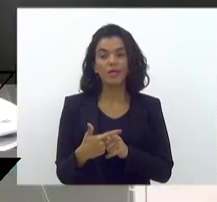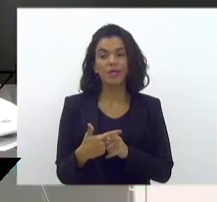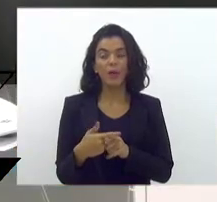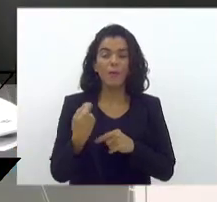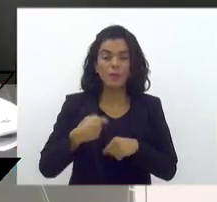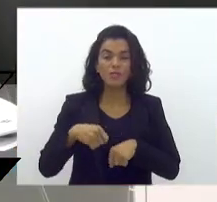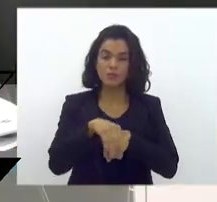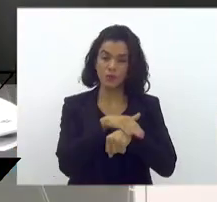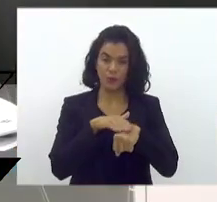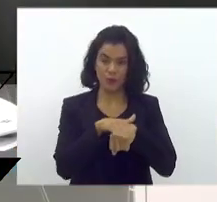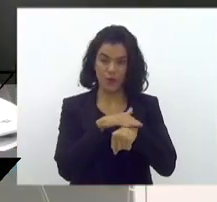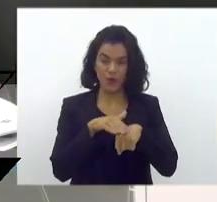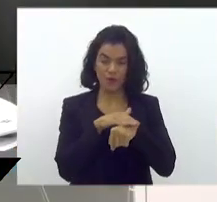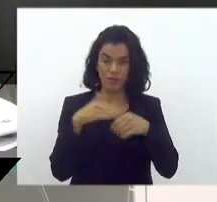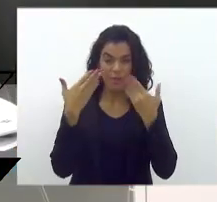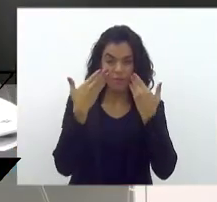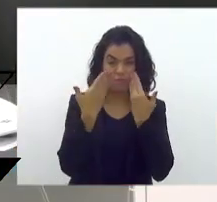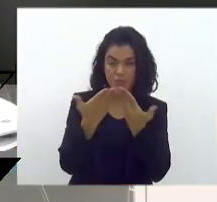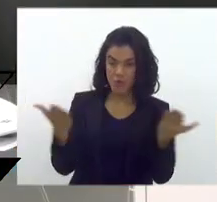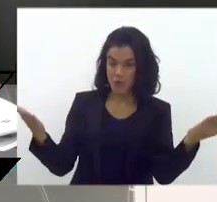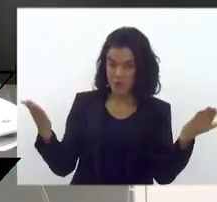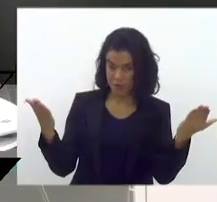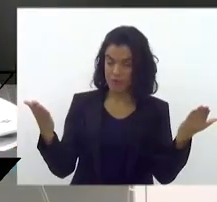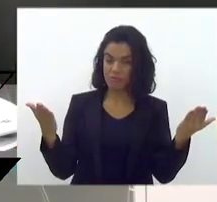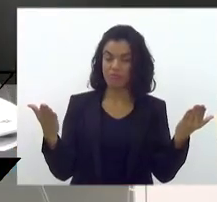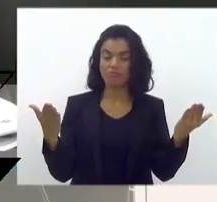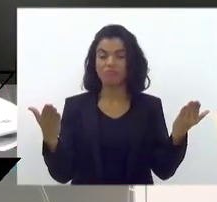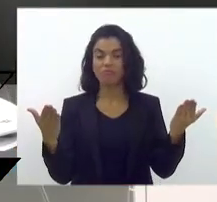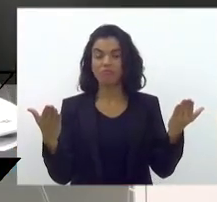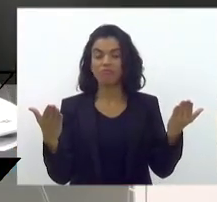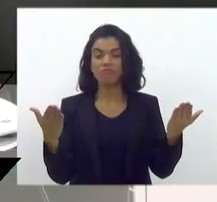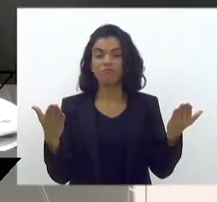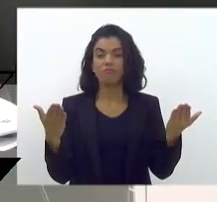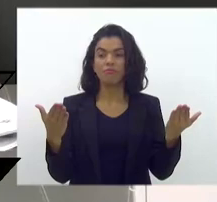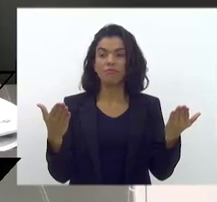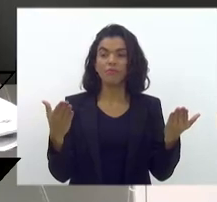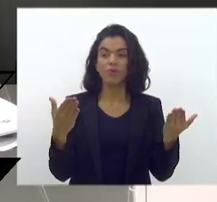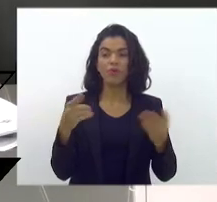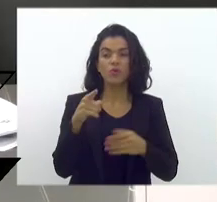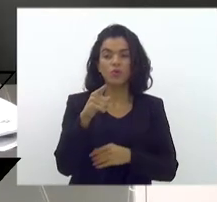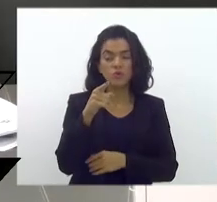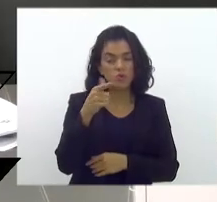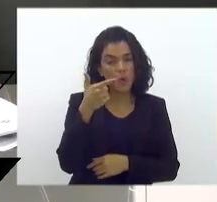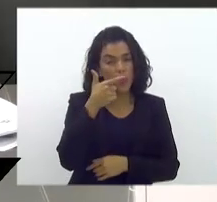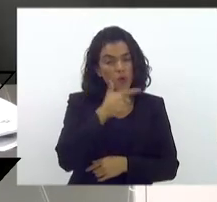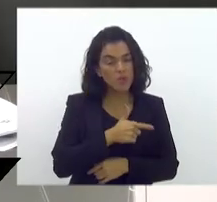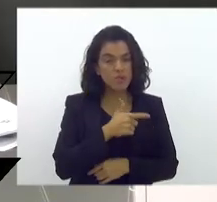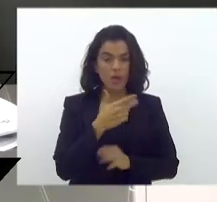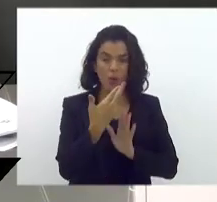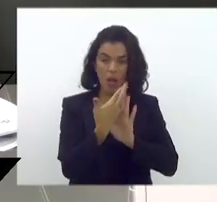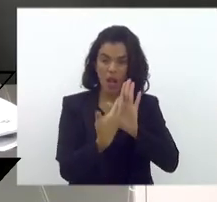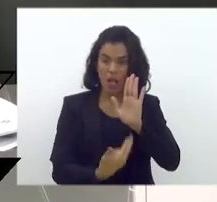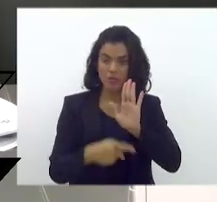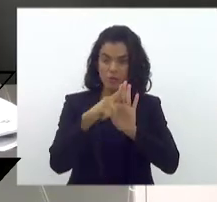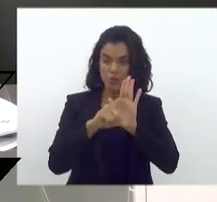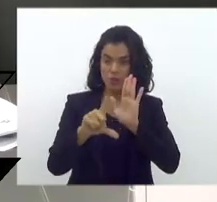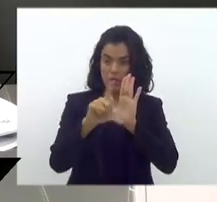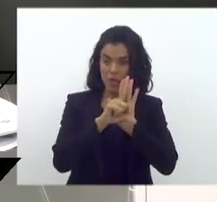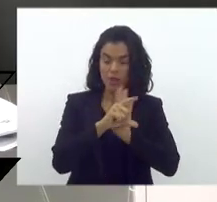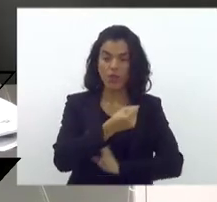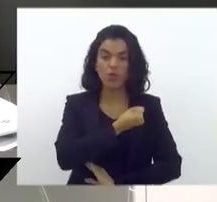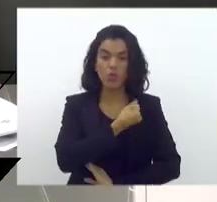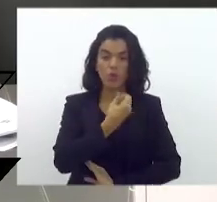conversar com o senhor aqui publicamente, o senhor trouxesse para o seu relato o projeto que está na pauta de